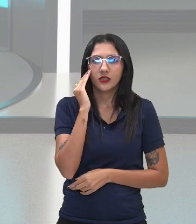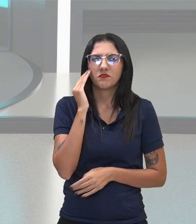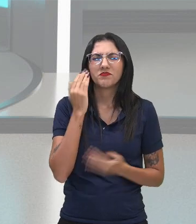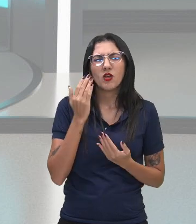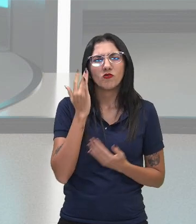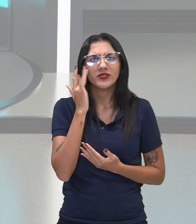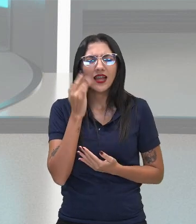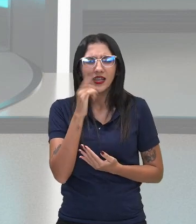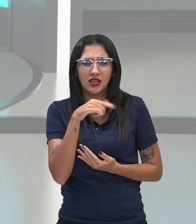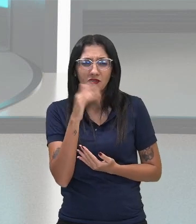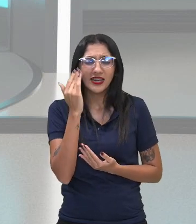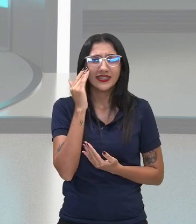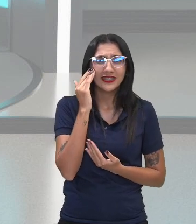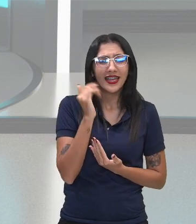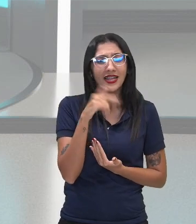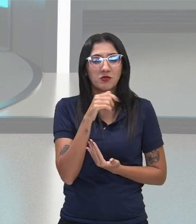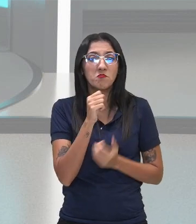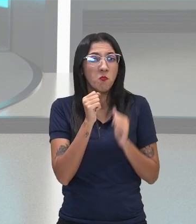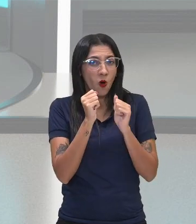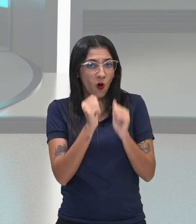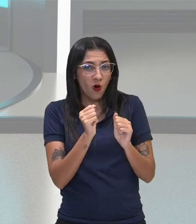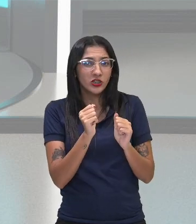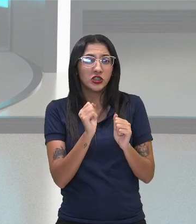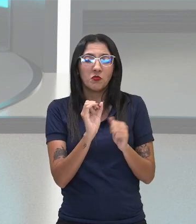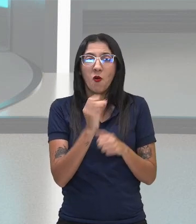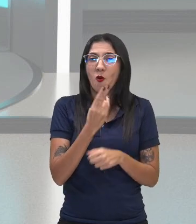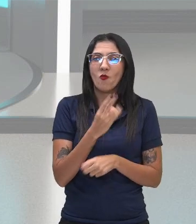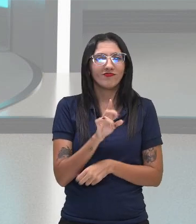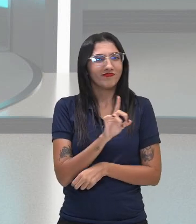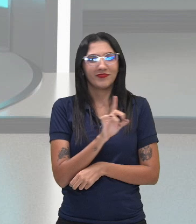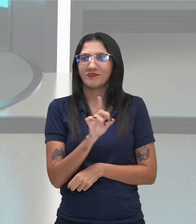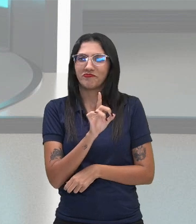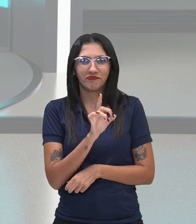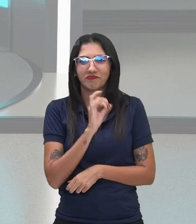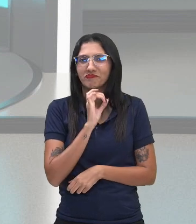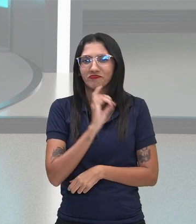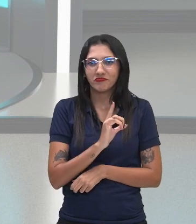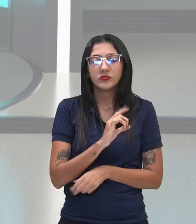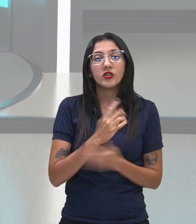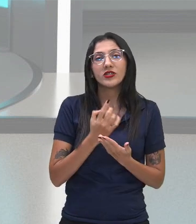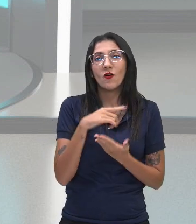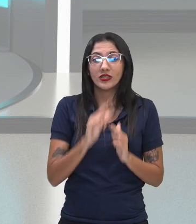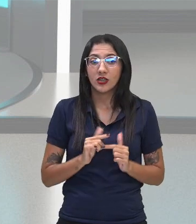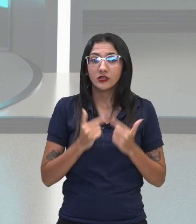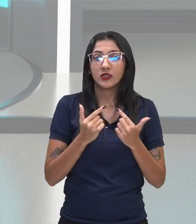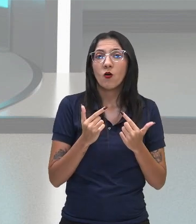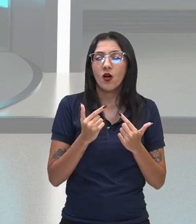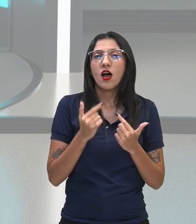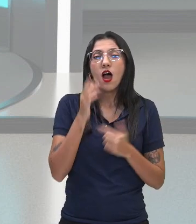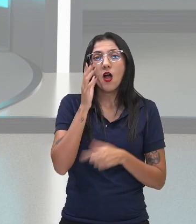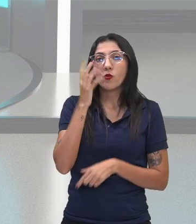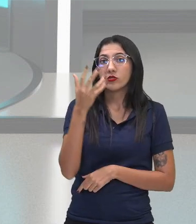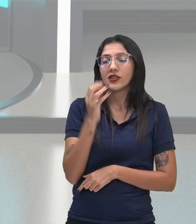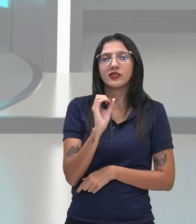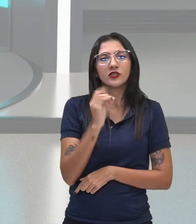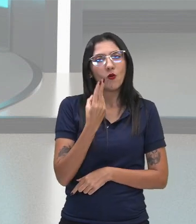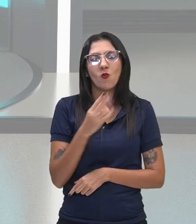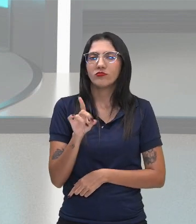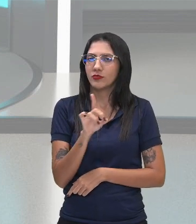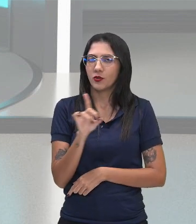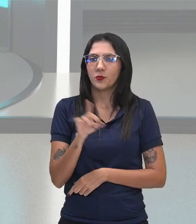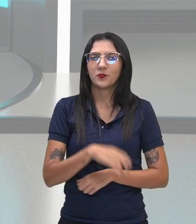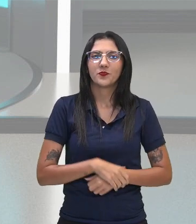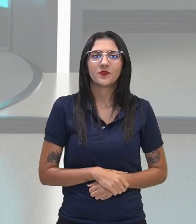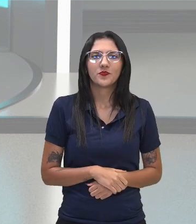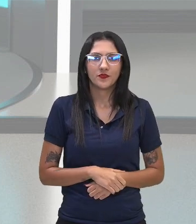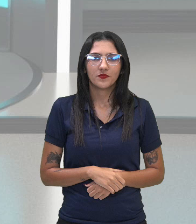vai entender? Ele pode entender e pode não entender. Esta ação pode acontecer e pode não acontecer.